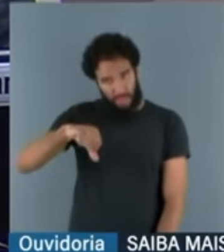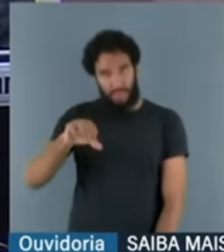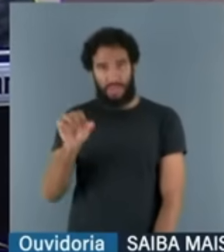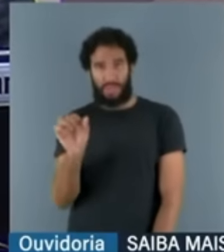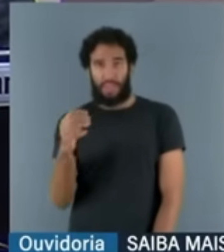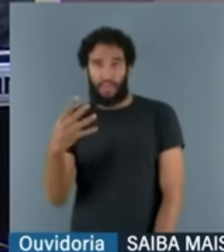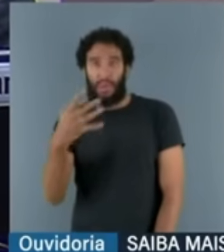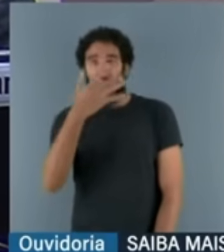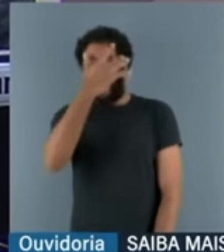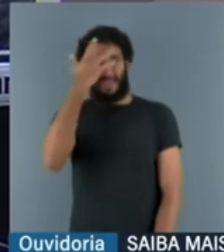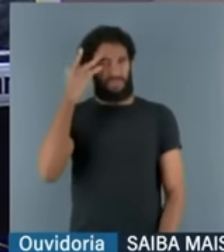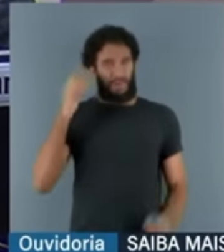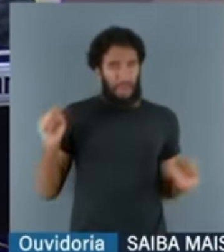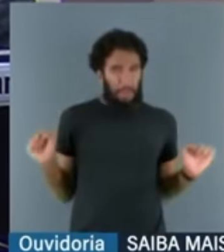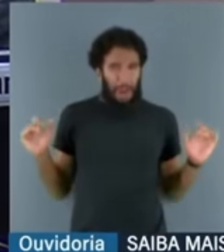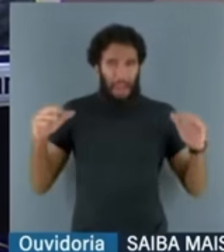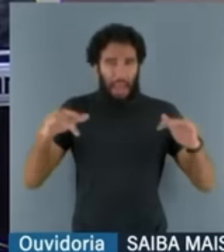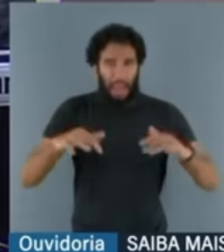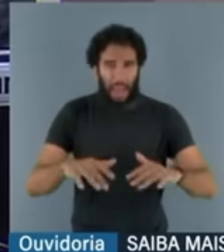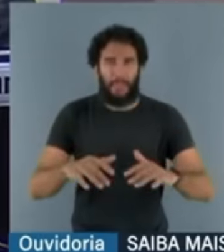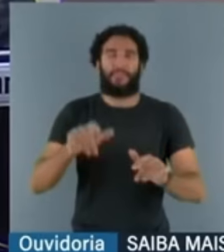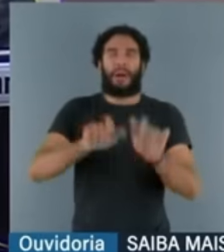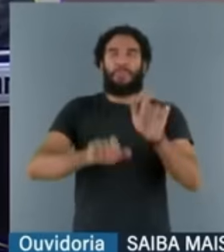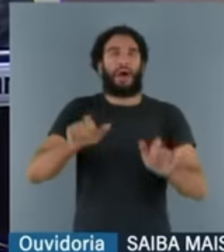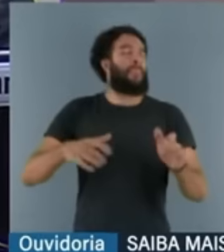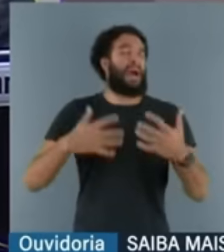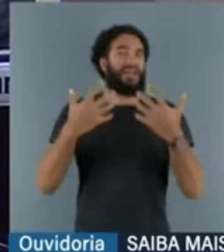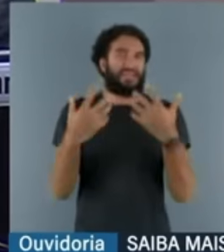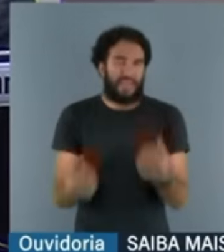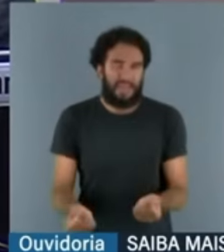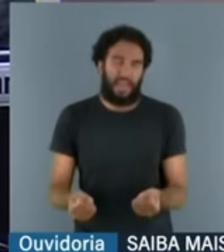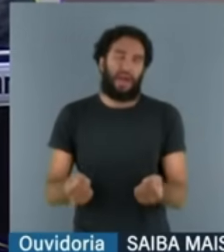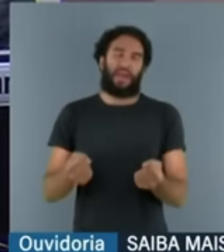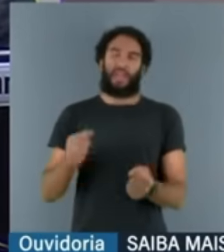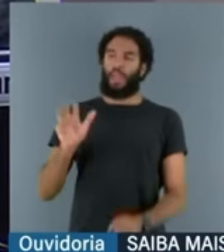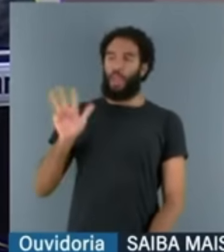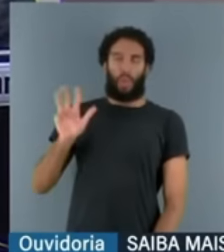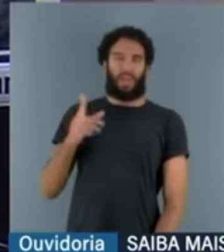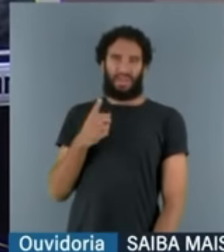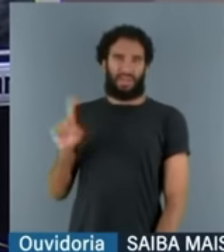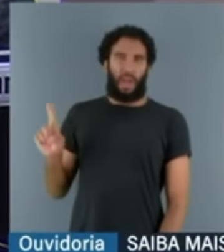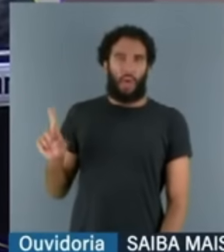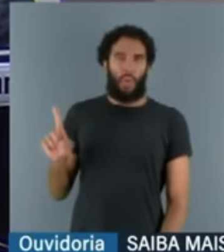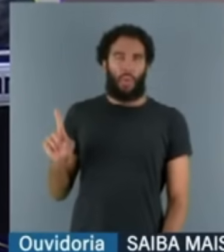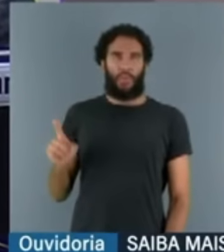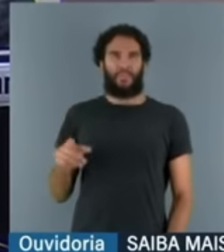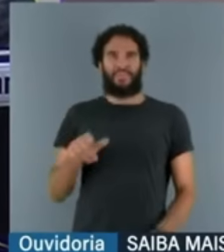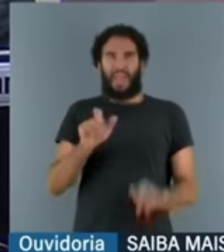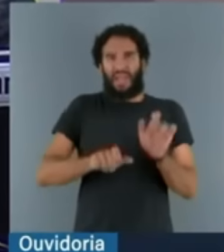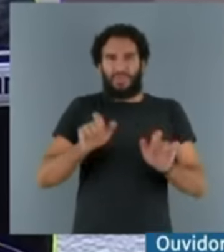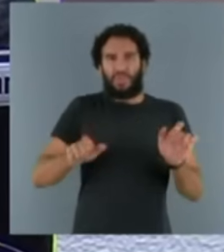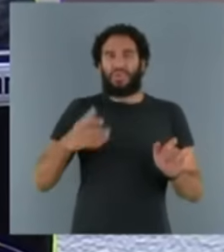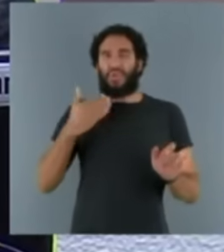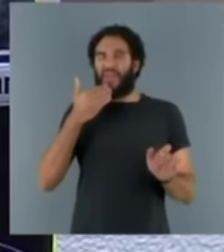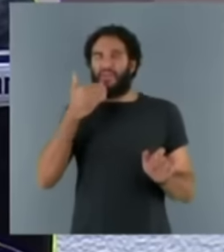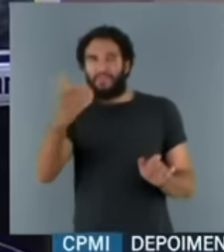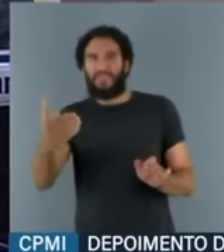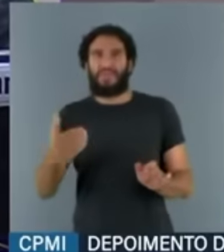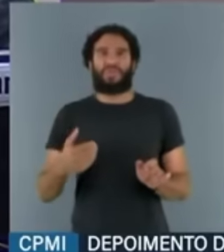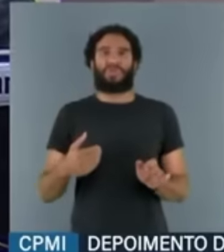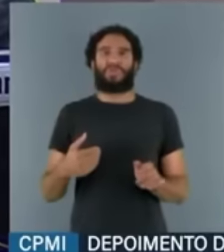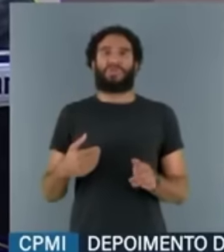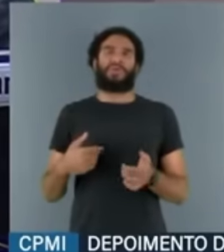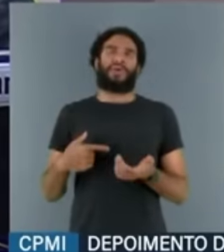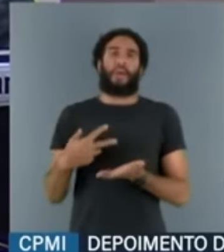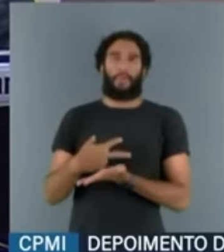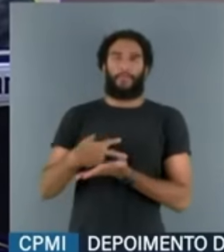que ninguém vai aceitar o Lula ganhar a presidência, porque não tem sentido, o povo vai pedir a intervenção. E aí,